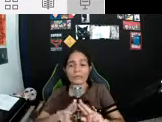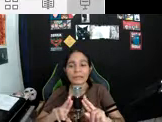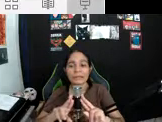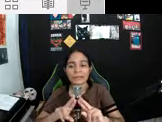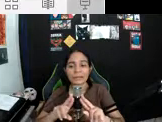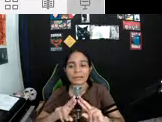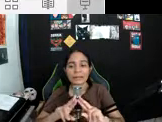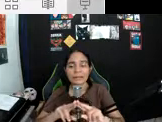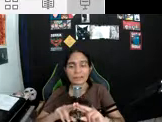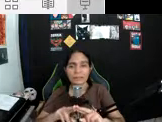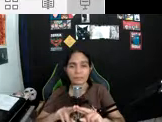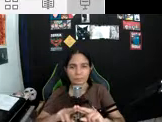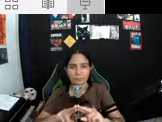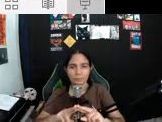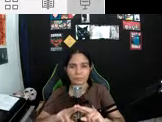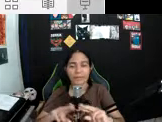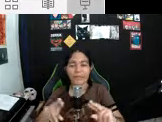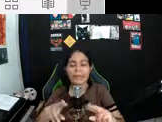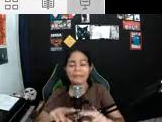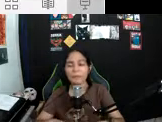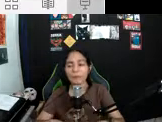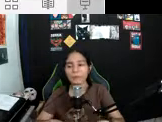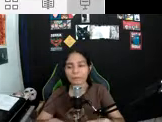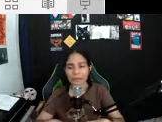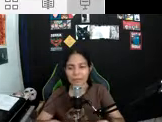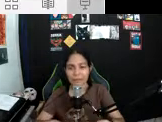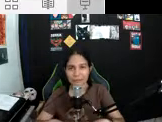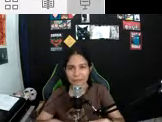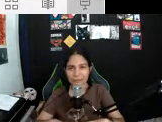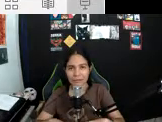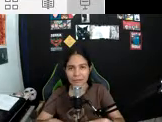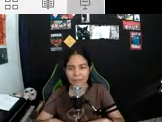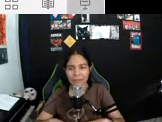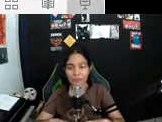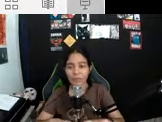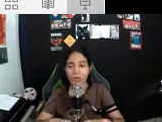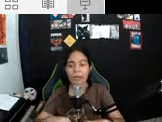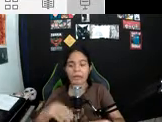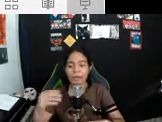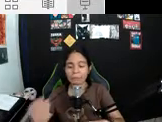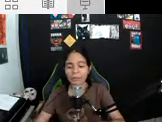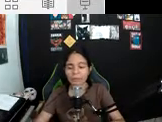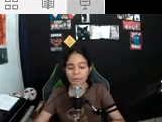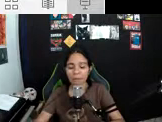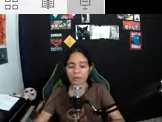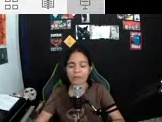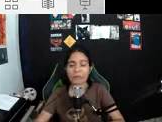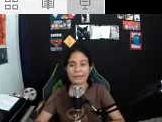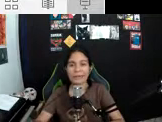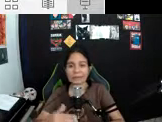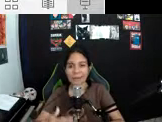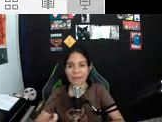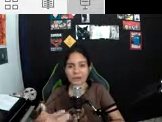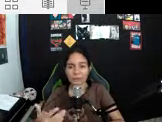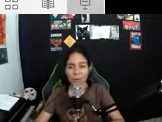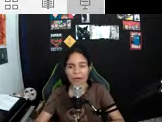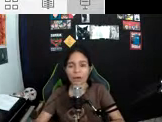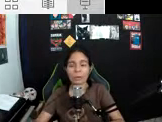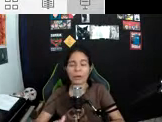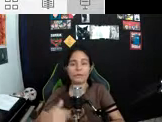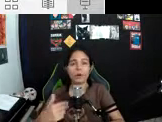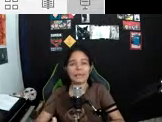violências entre equipe, entre profissionais, certo? Que principalmente o